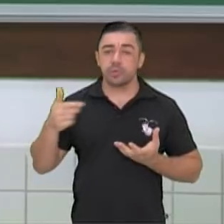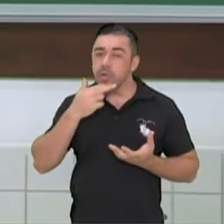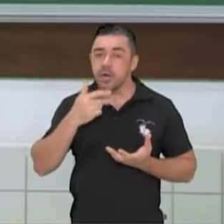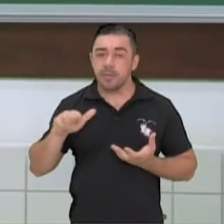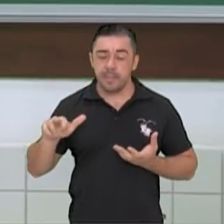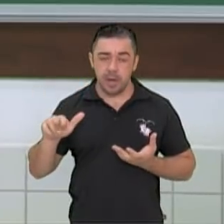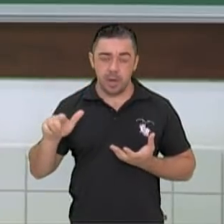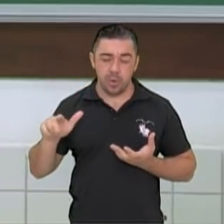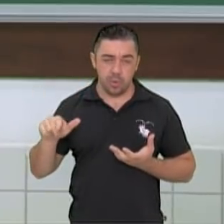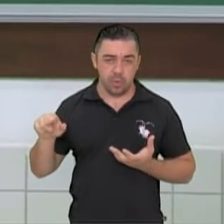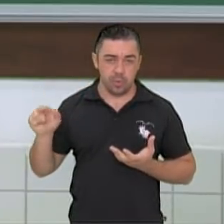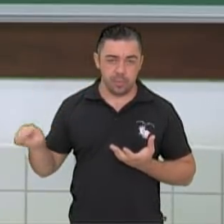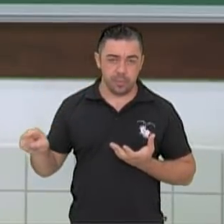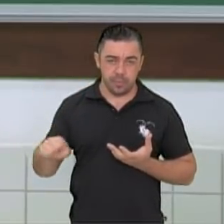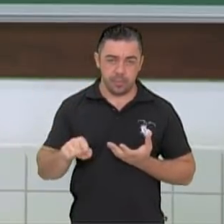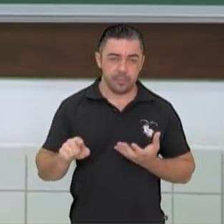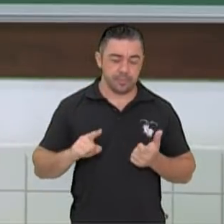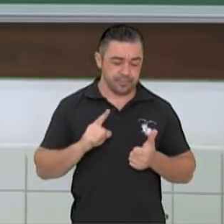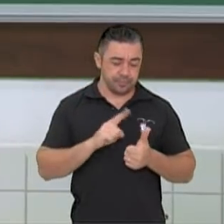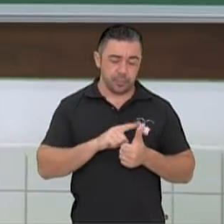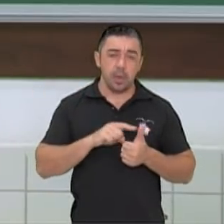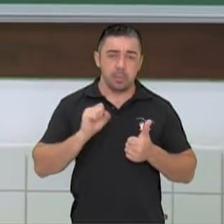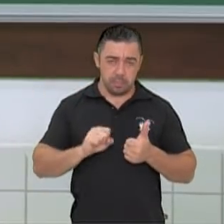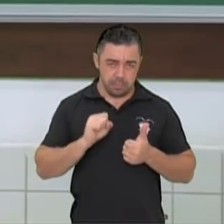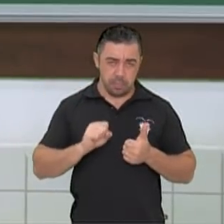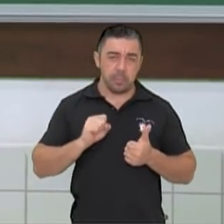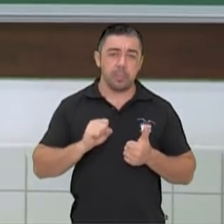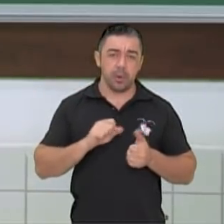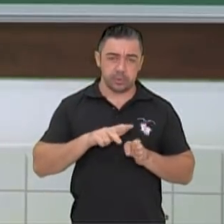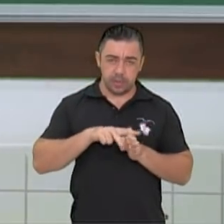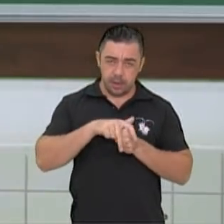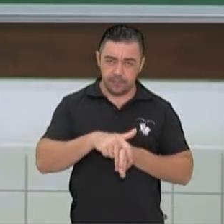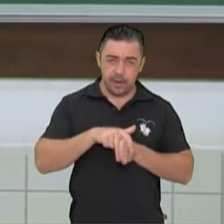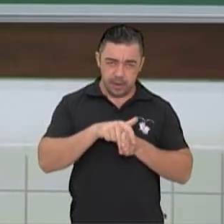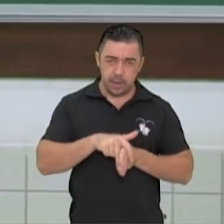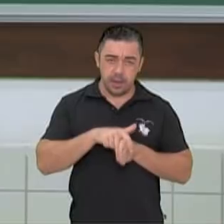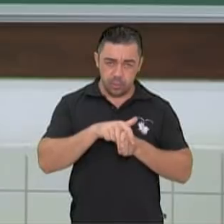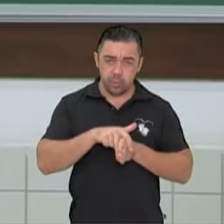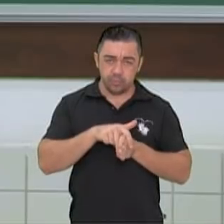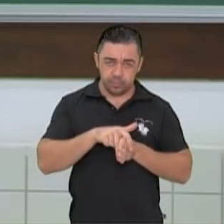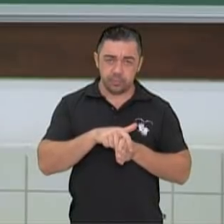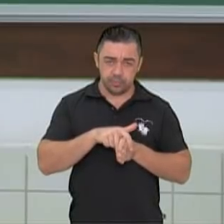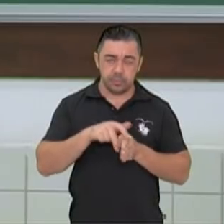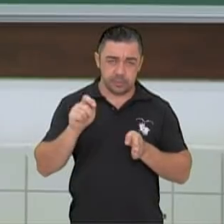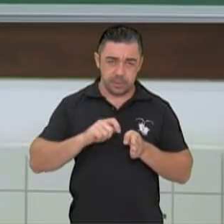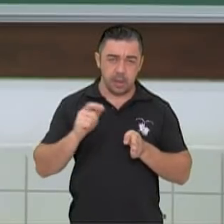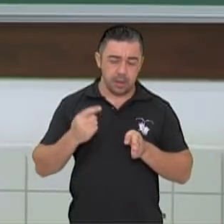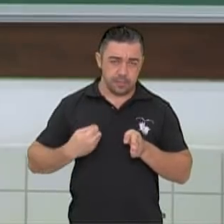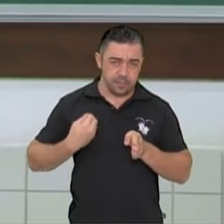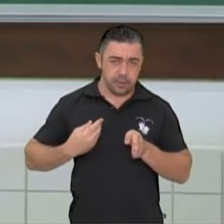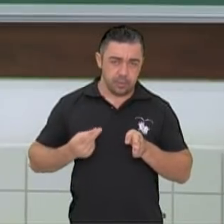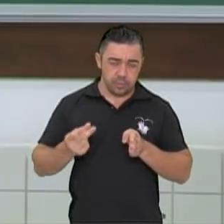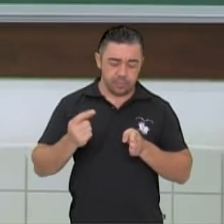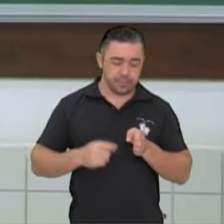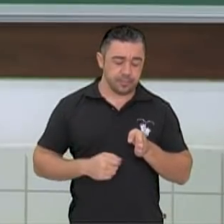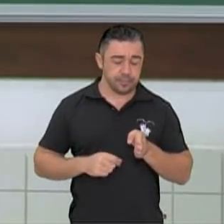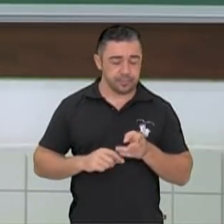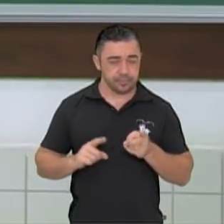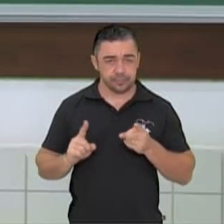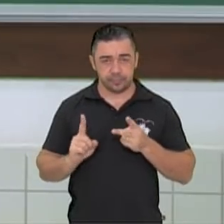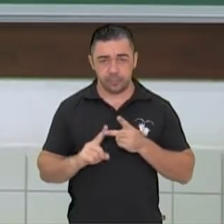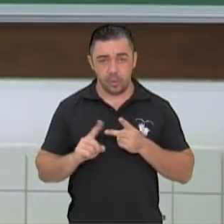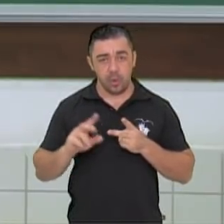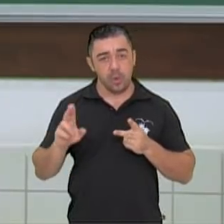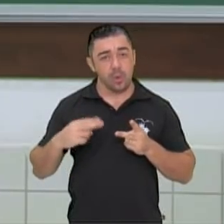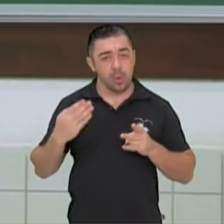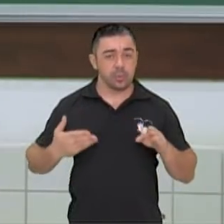filho do senhor feudal? Pode ser um cavaleiro, era uma oportunidade de garantir o seu status social. Ou ele